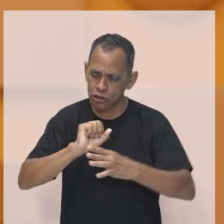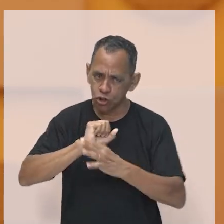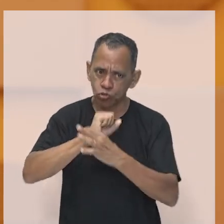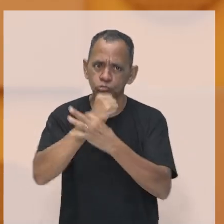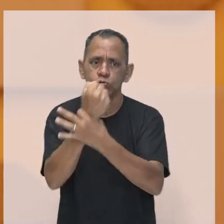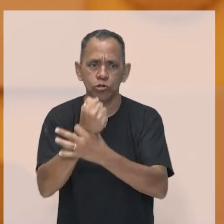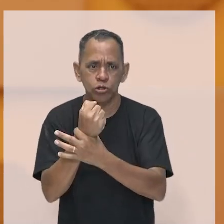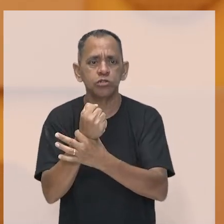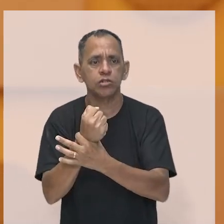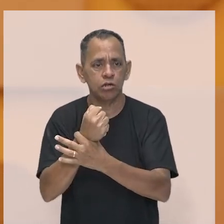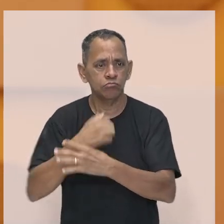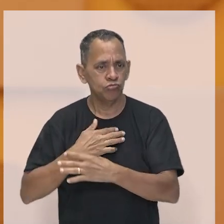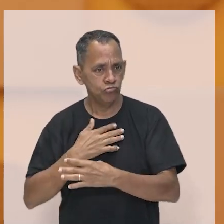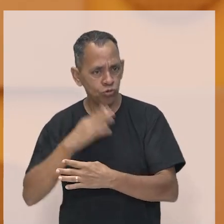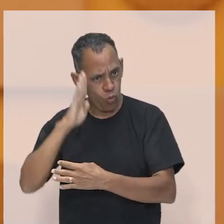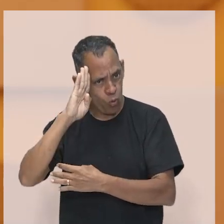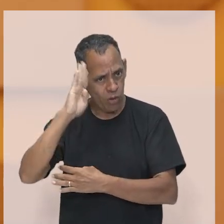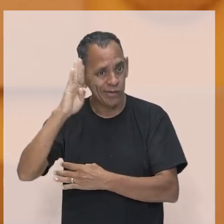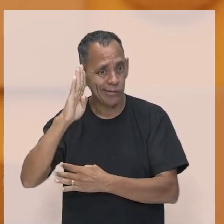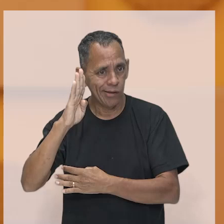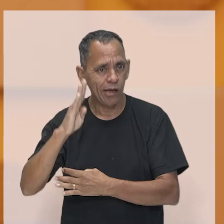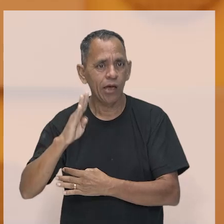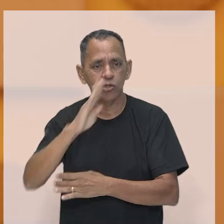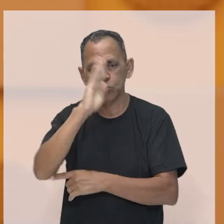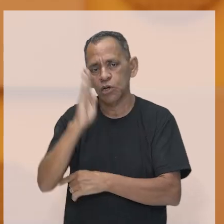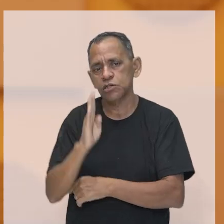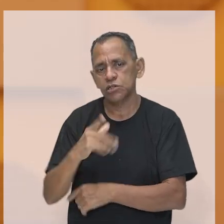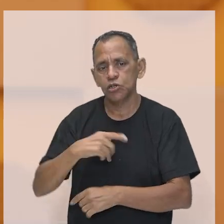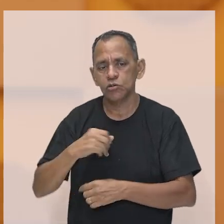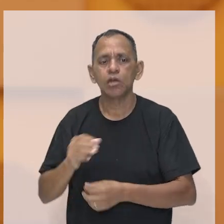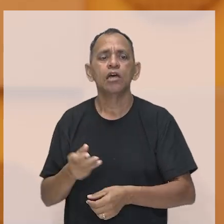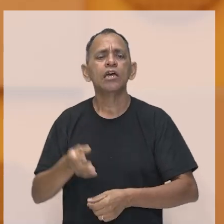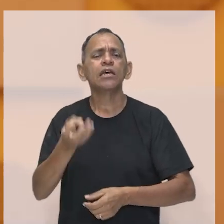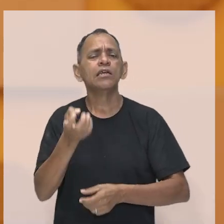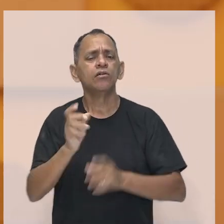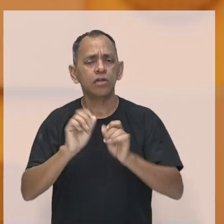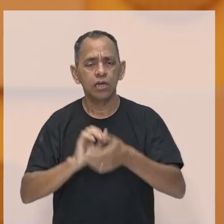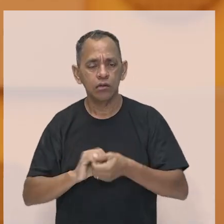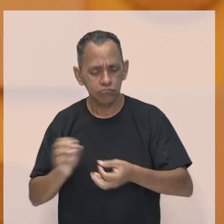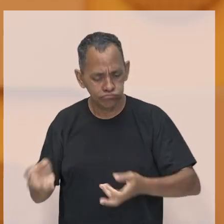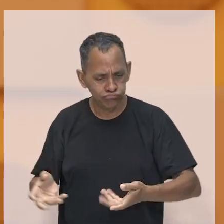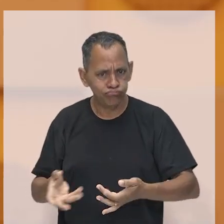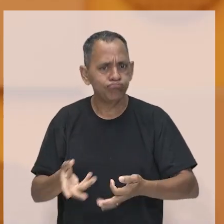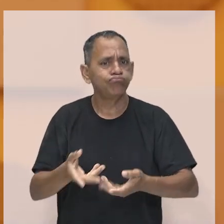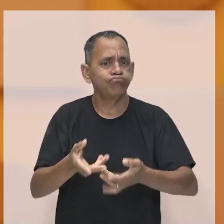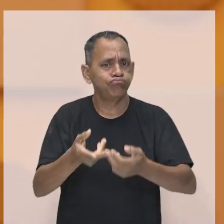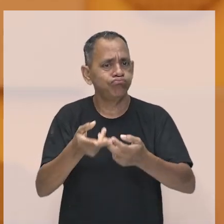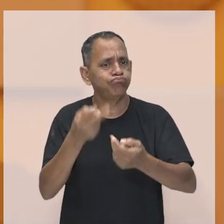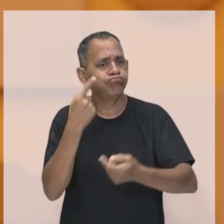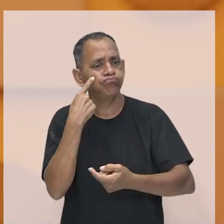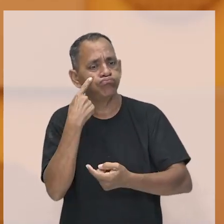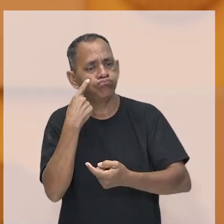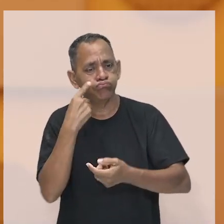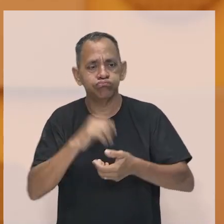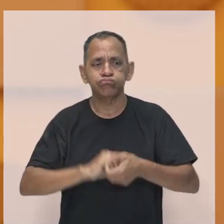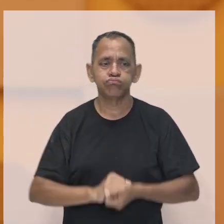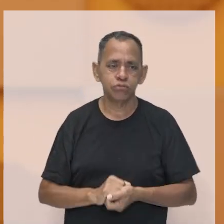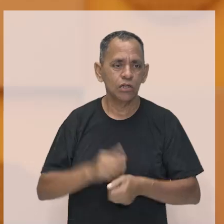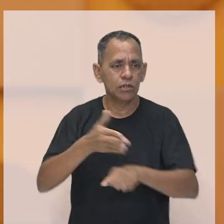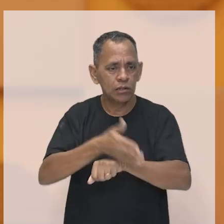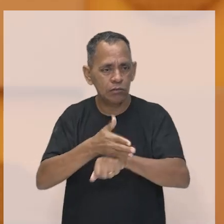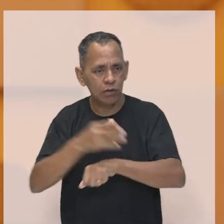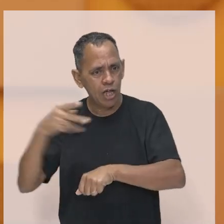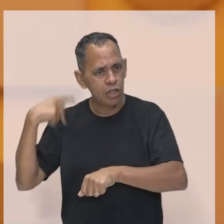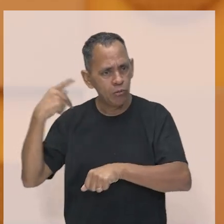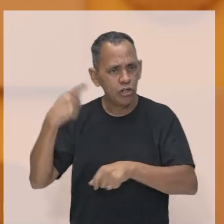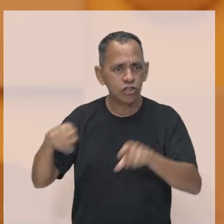de fortalecimento do exército brasileiro e que eles vão querer ter uma visibilidade e participação política. Porém, isso